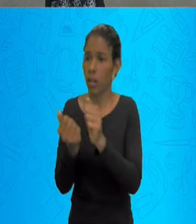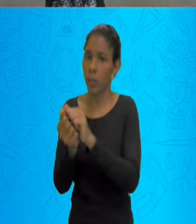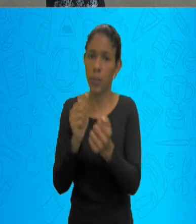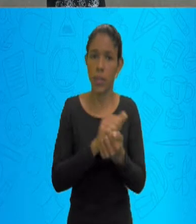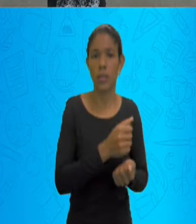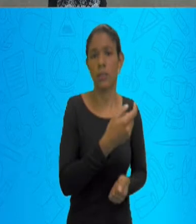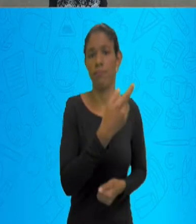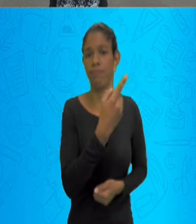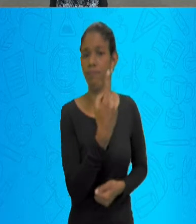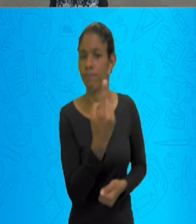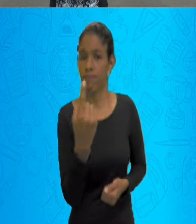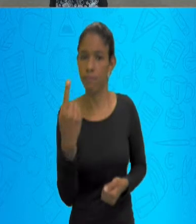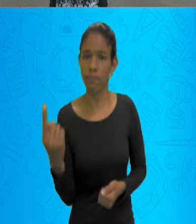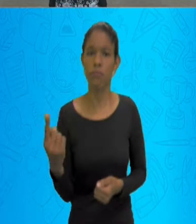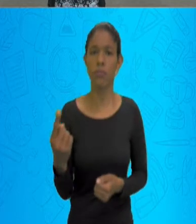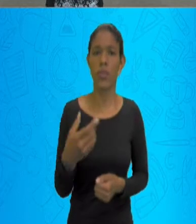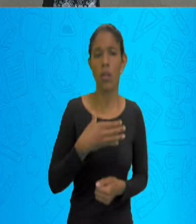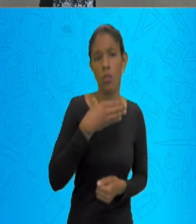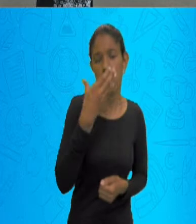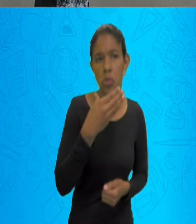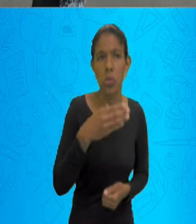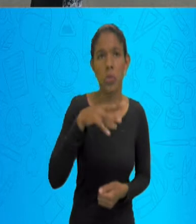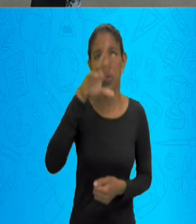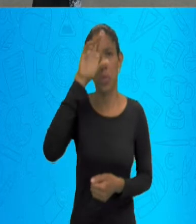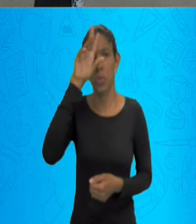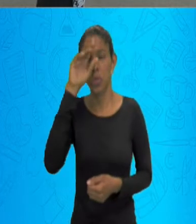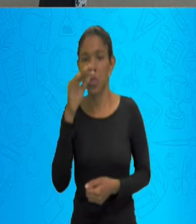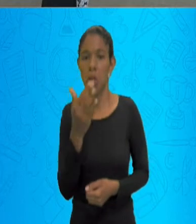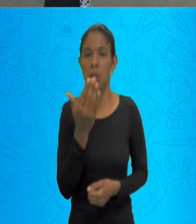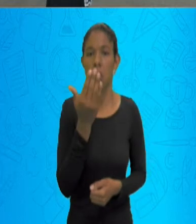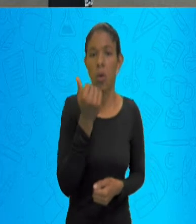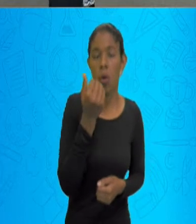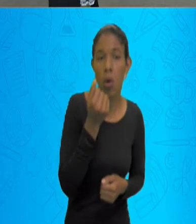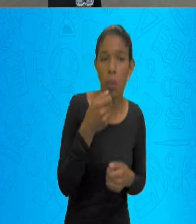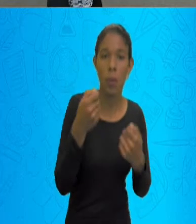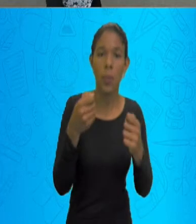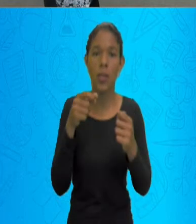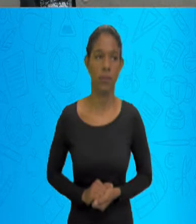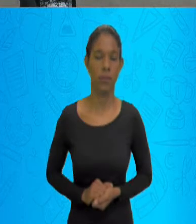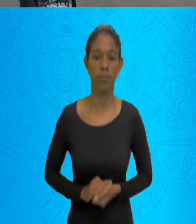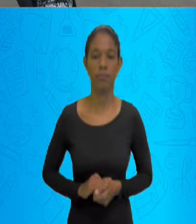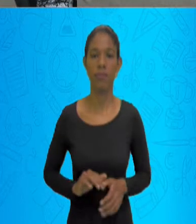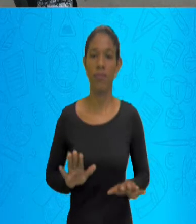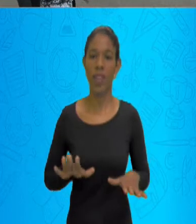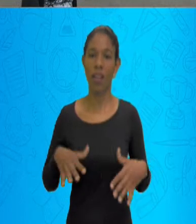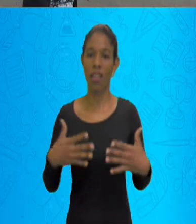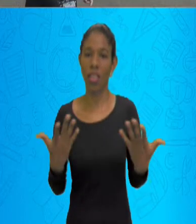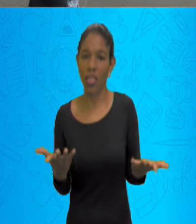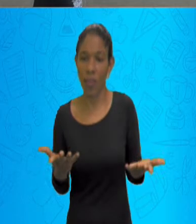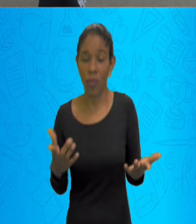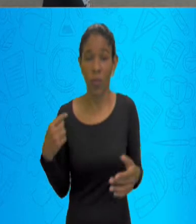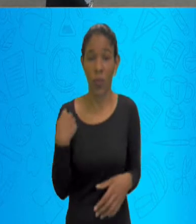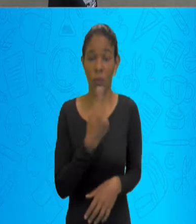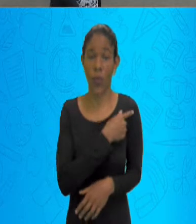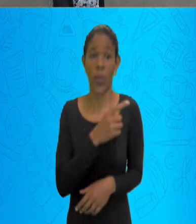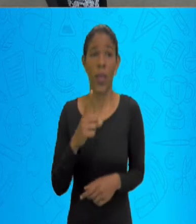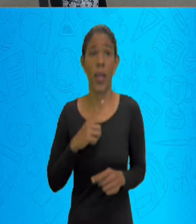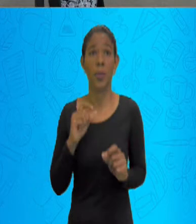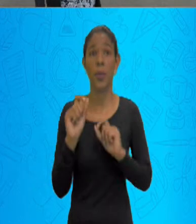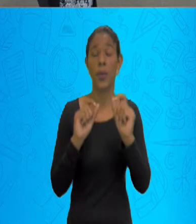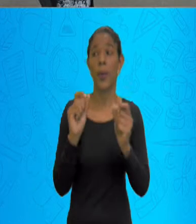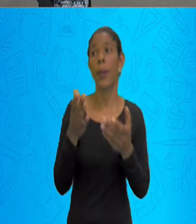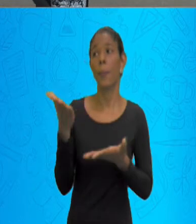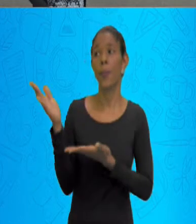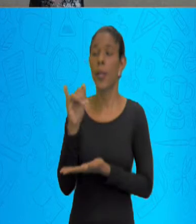de frutos quanto de pequenos insetos. E aí, eles vão se organizando. Então, nós temos, por exemplo,